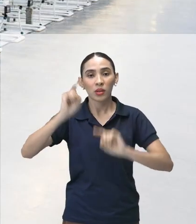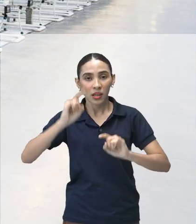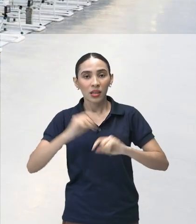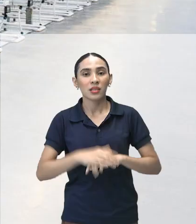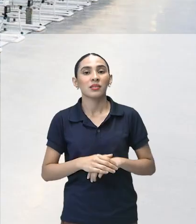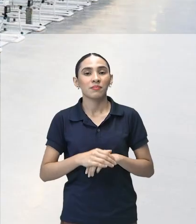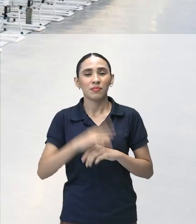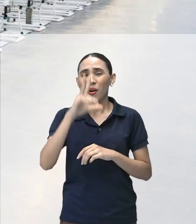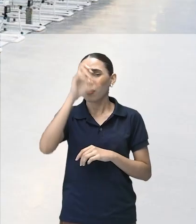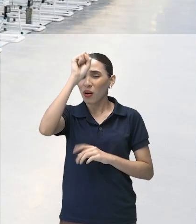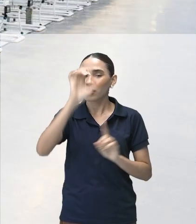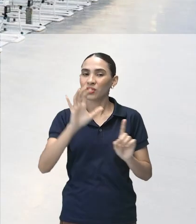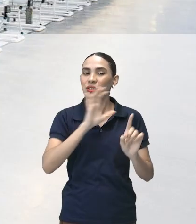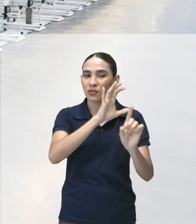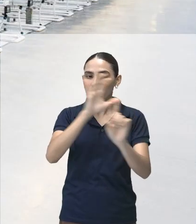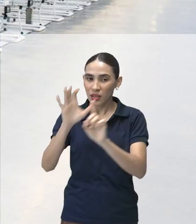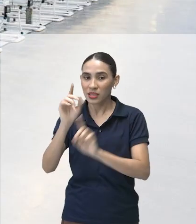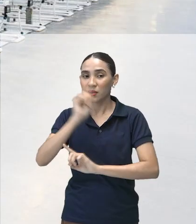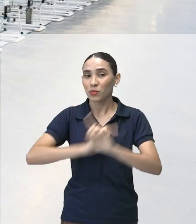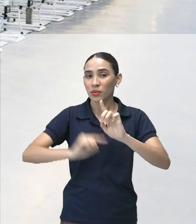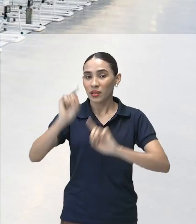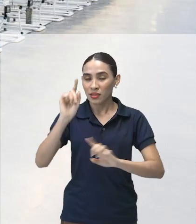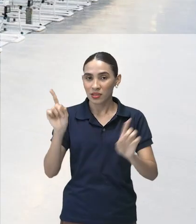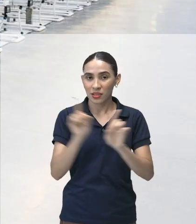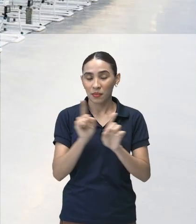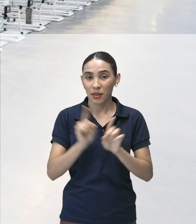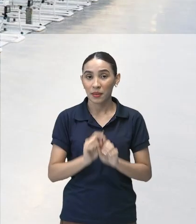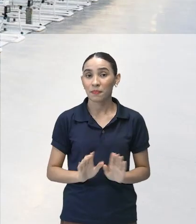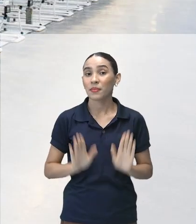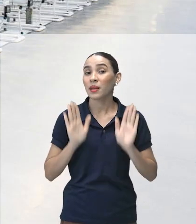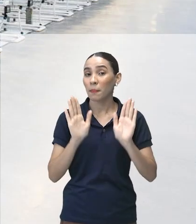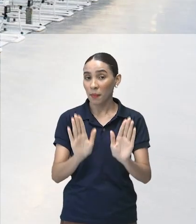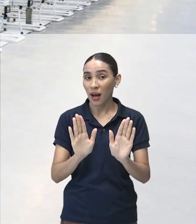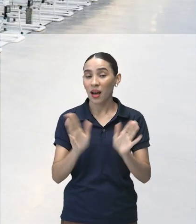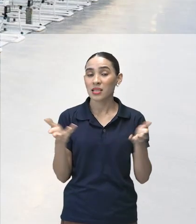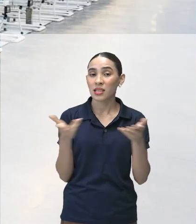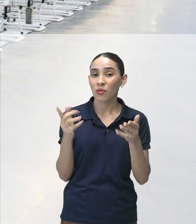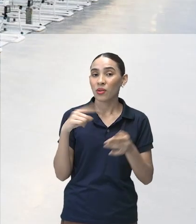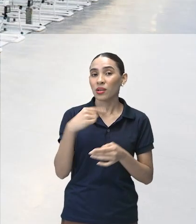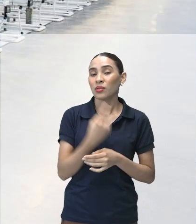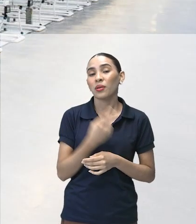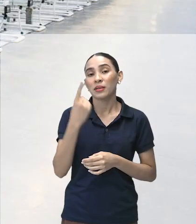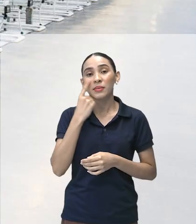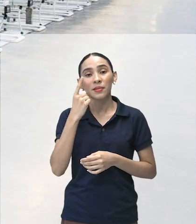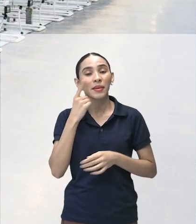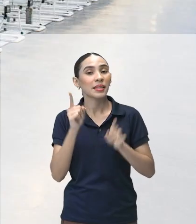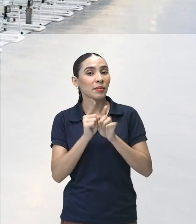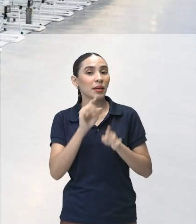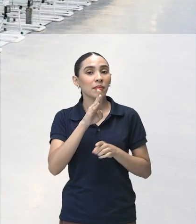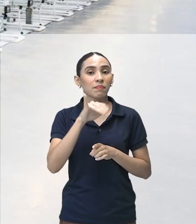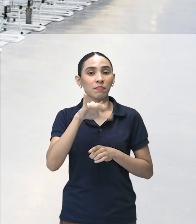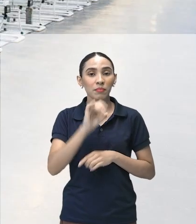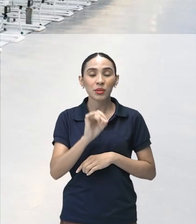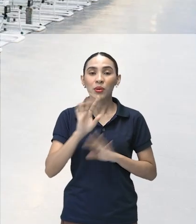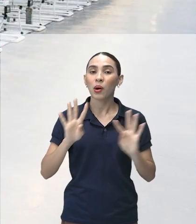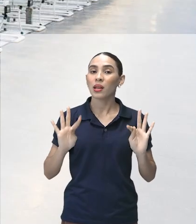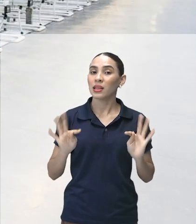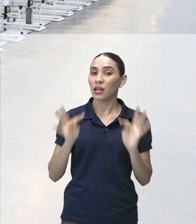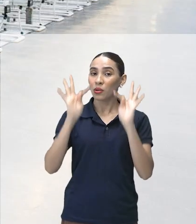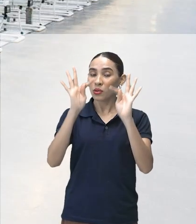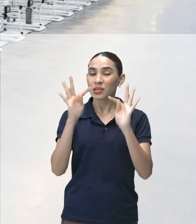essas constantes transformações, tá bom? Agora, além de te observar, né, com a